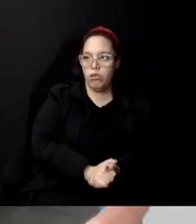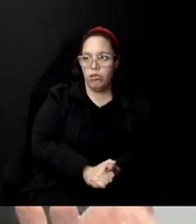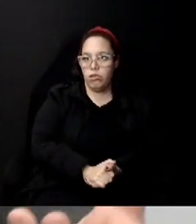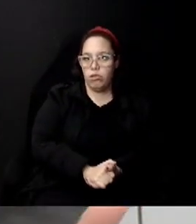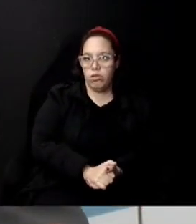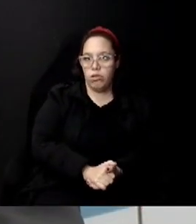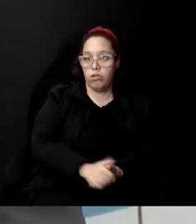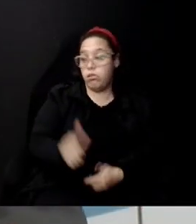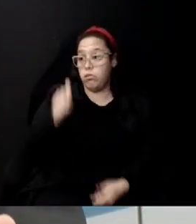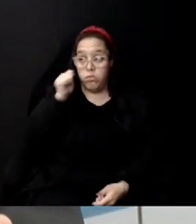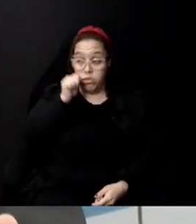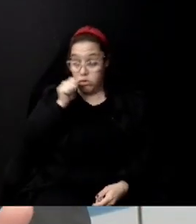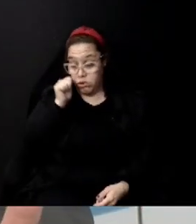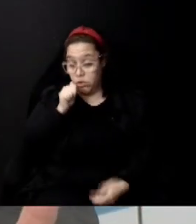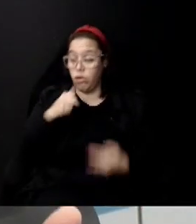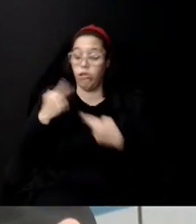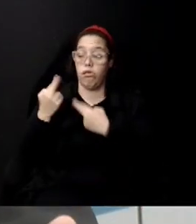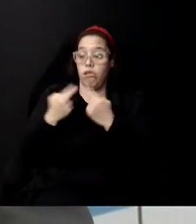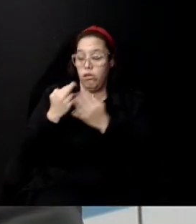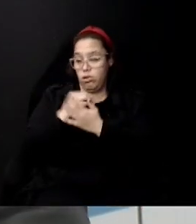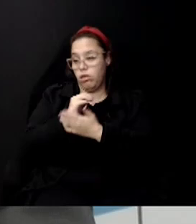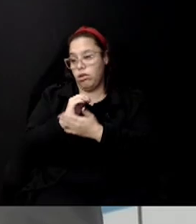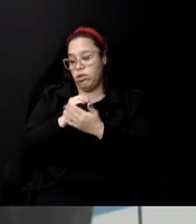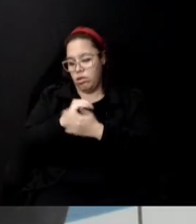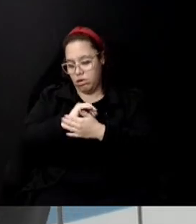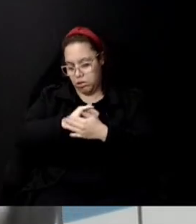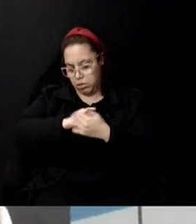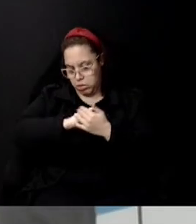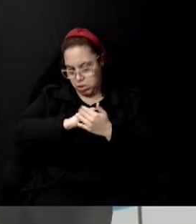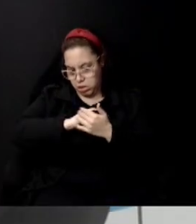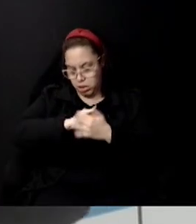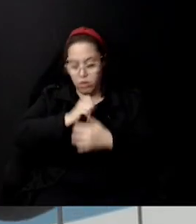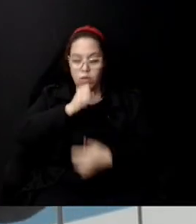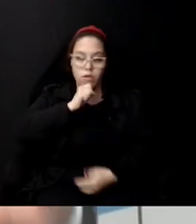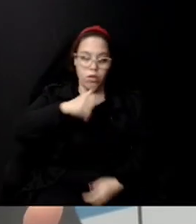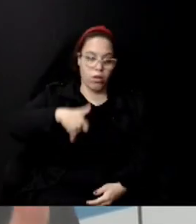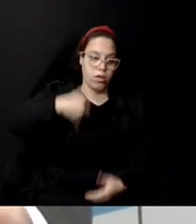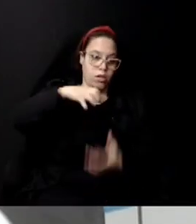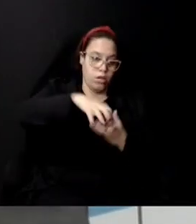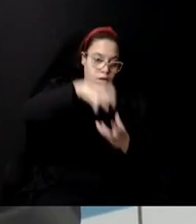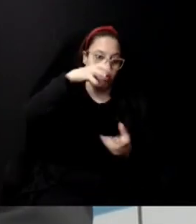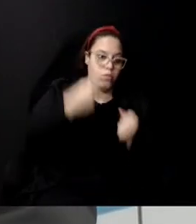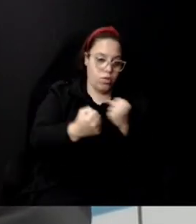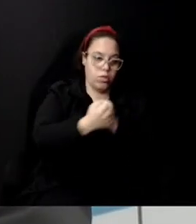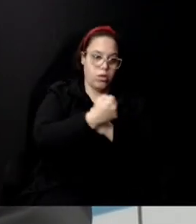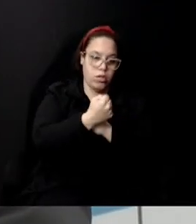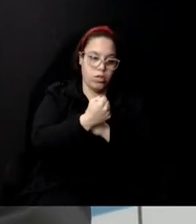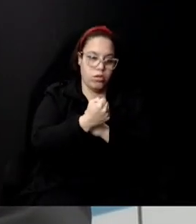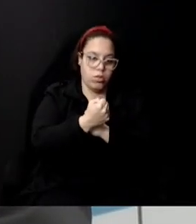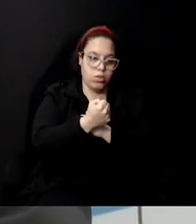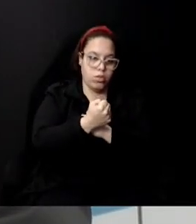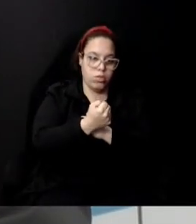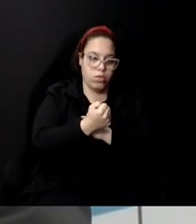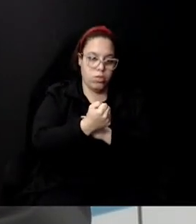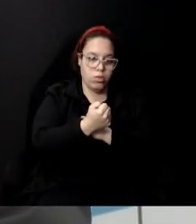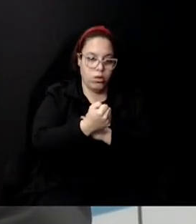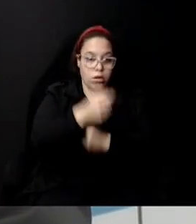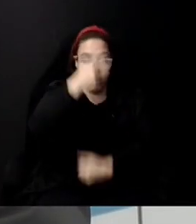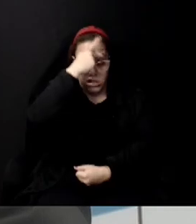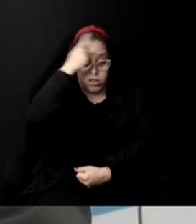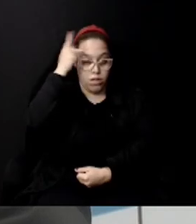questões religiosas, na idosos, questão também. da proteção dos idosos, da proteção das pessoas